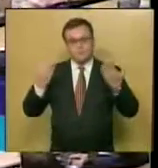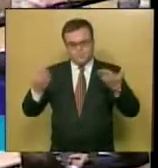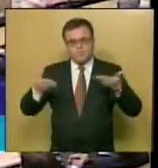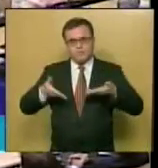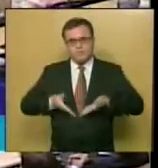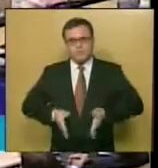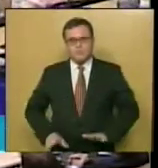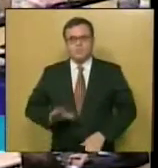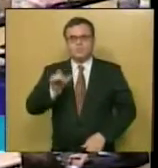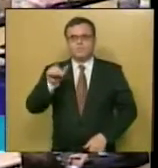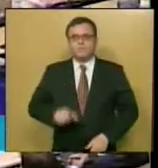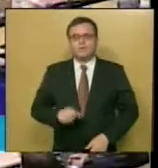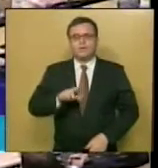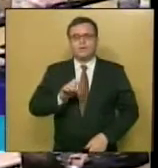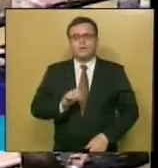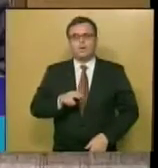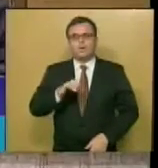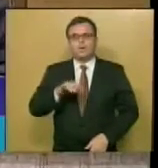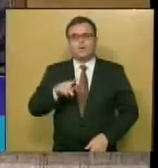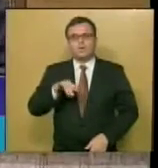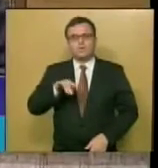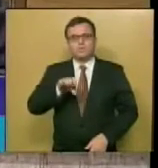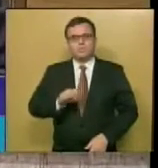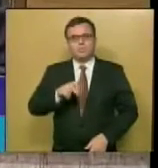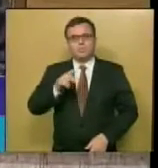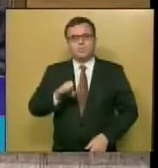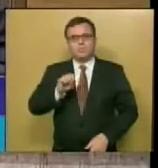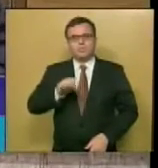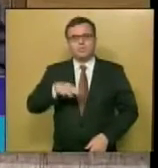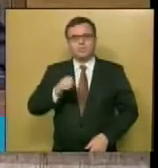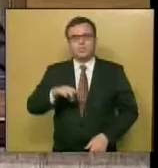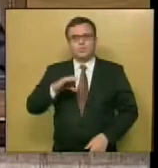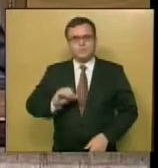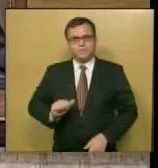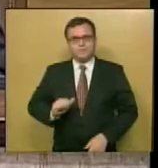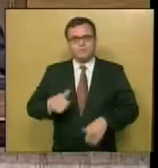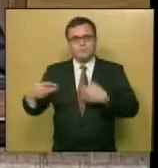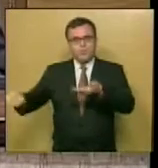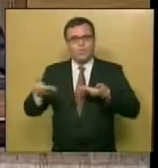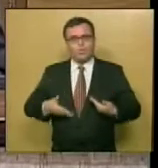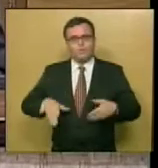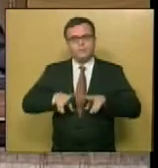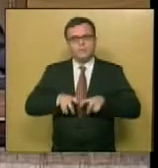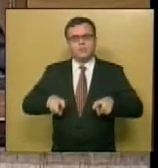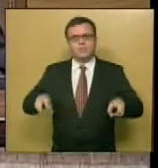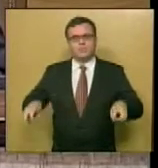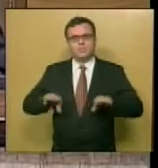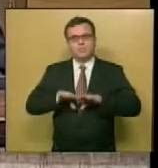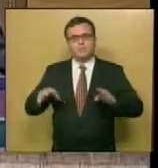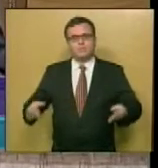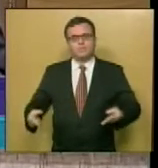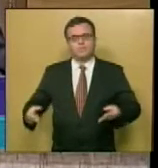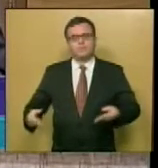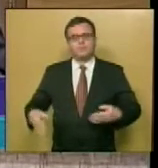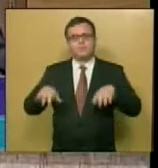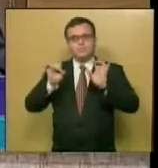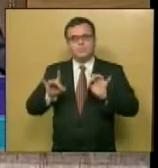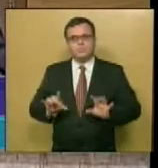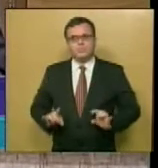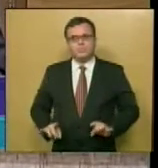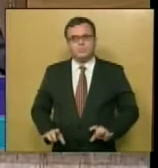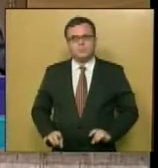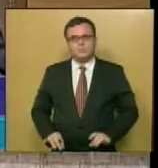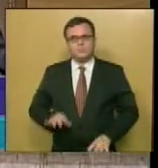Nascimento do Dr. Euclides Paes Mendonça. Eu convido para fazer parte da mesa o excelentíssimo senhor desembargador Dr.